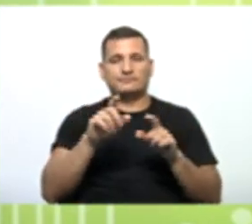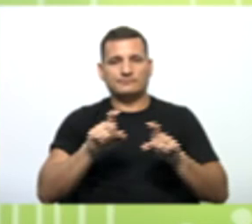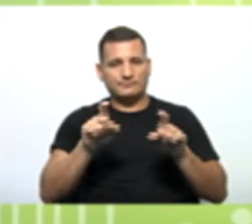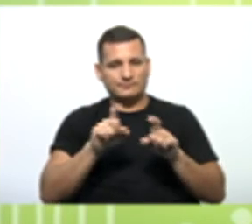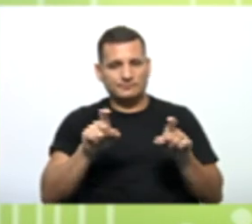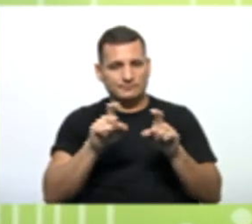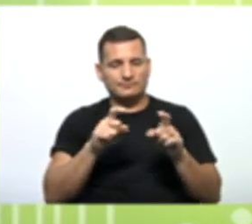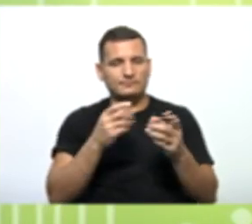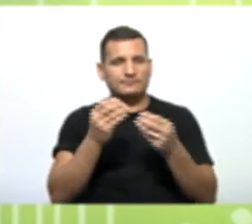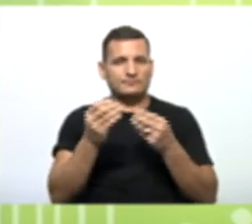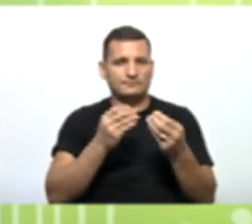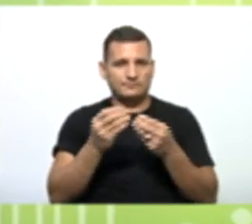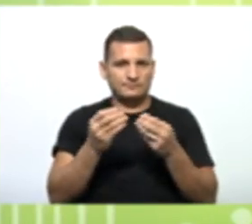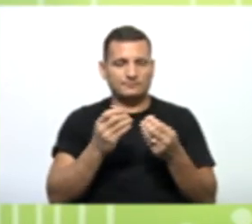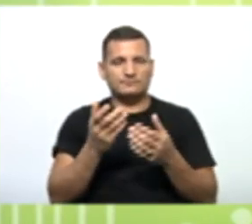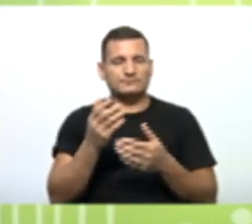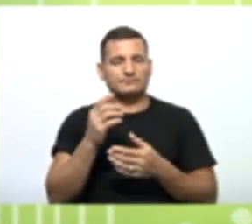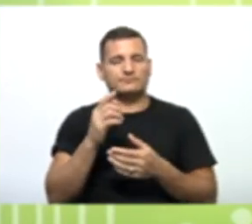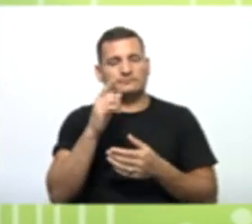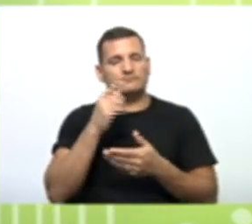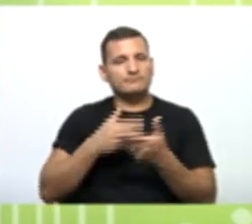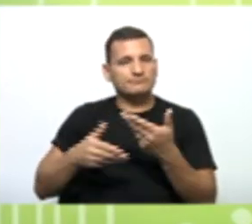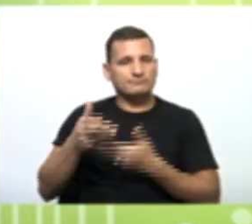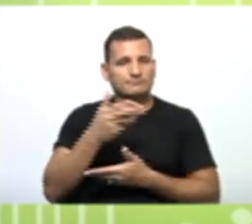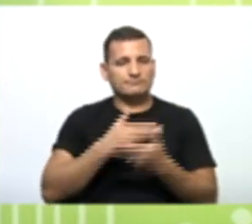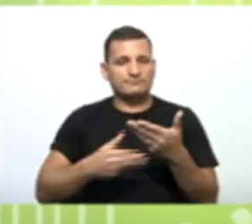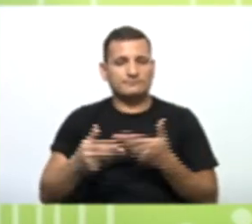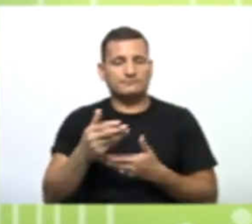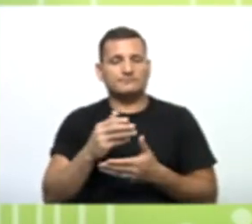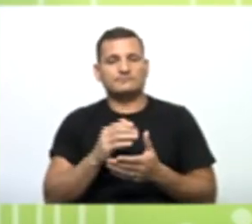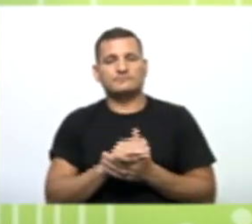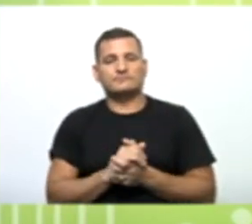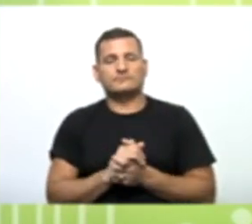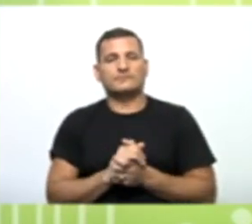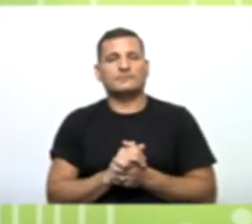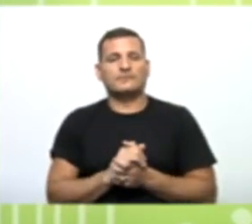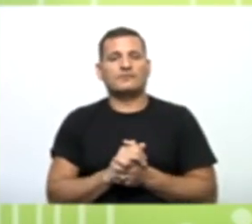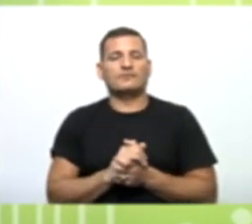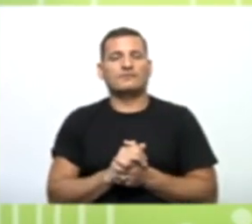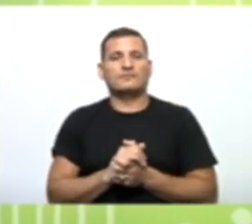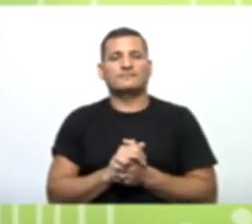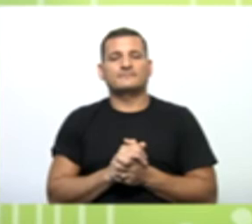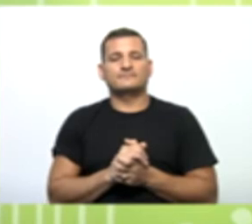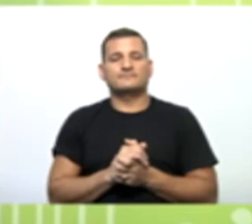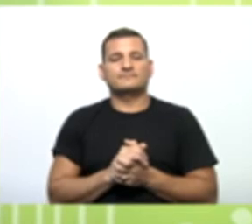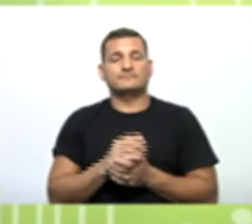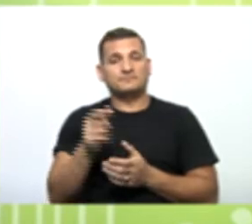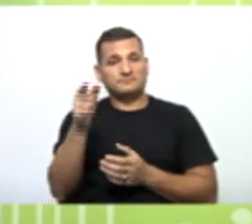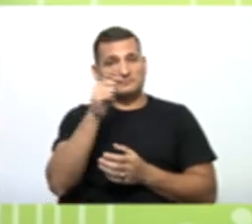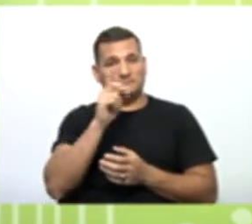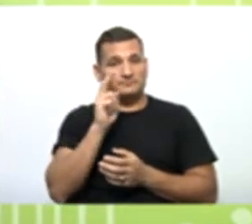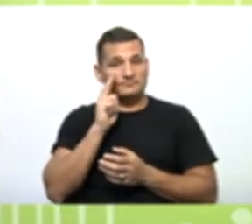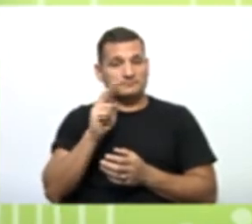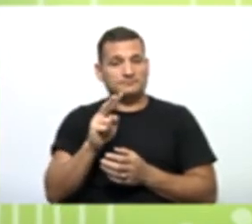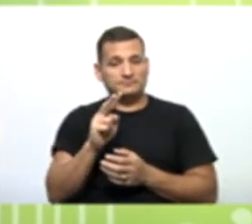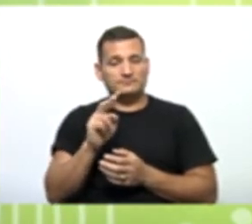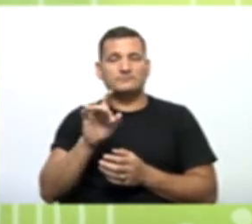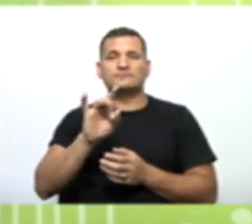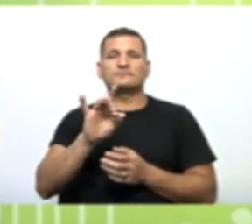um compartilhamento de ideia, que eu vou copiar e mostrar aqui qual é o meu link. Vocês observam que só muda o final, um código